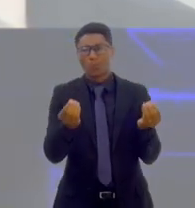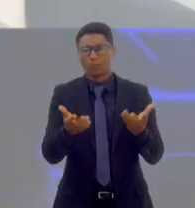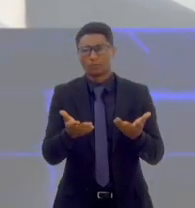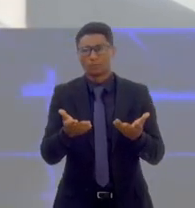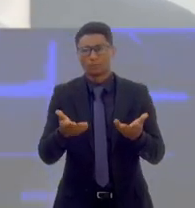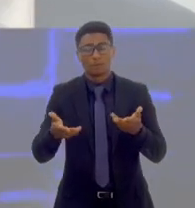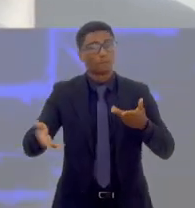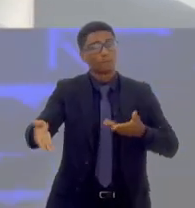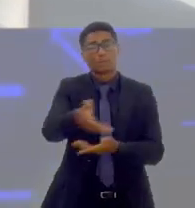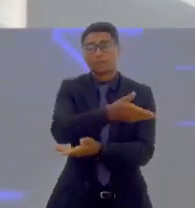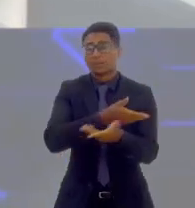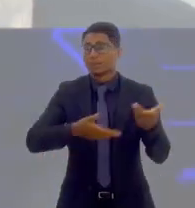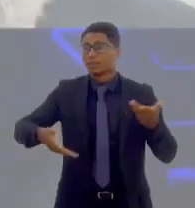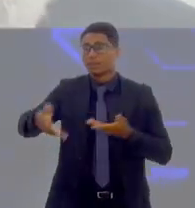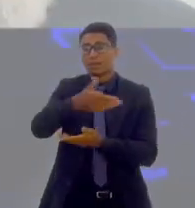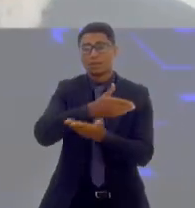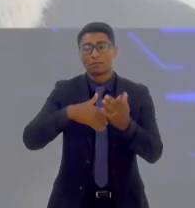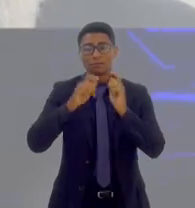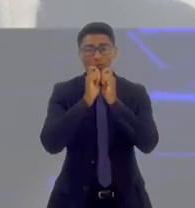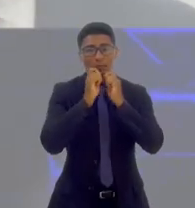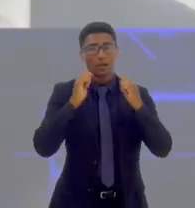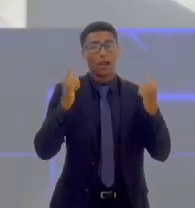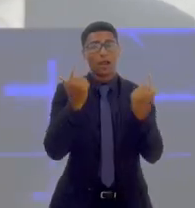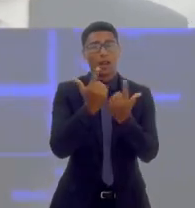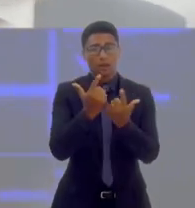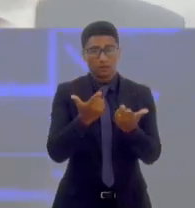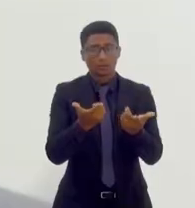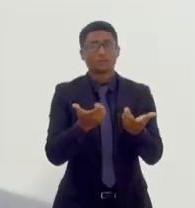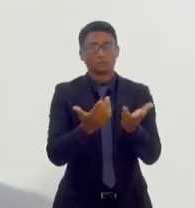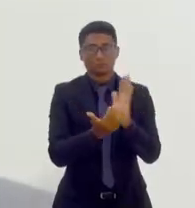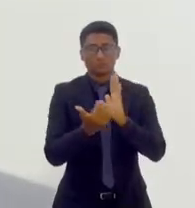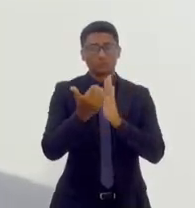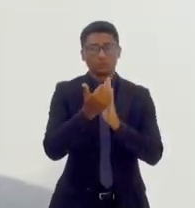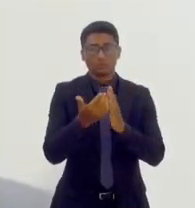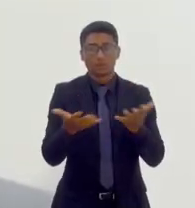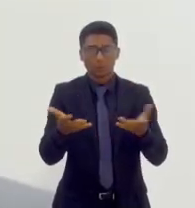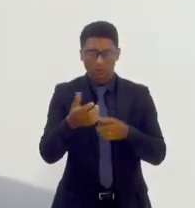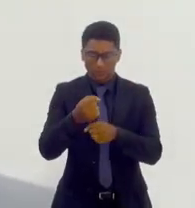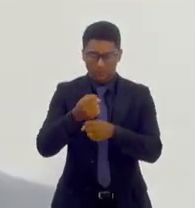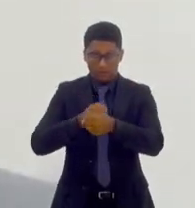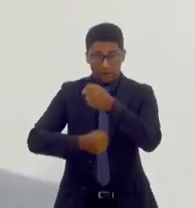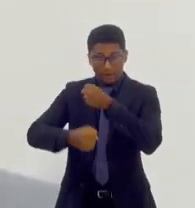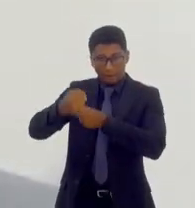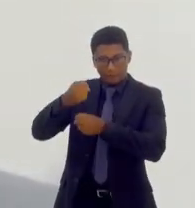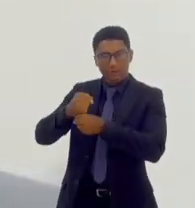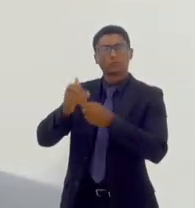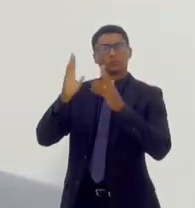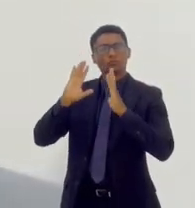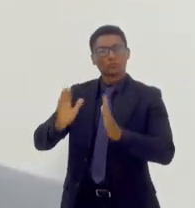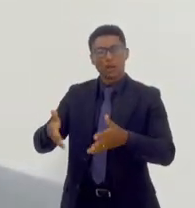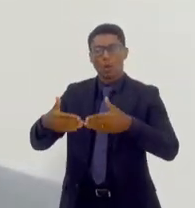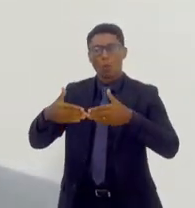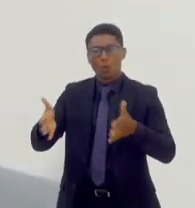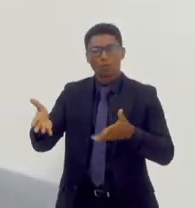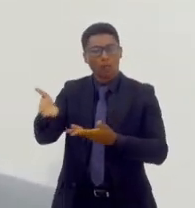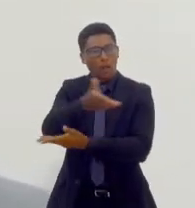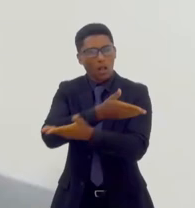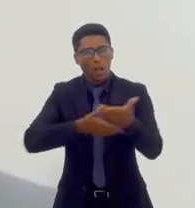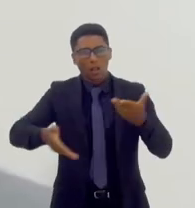Numa interação maior com a Assembleia Legislativa, o que já começou nesse último ano, essa interação